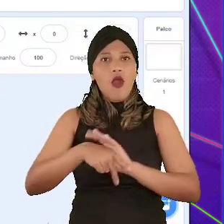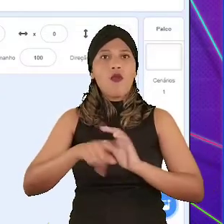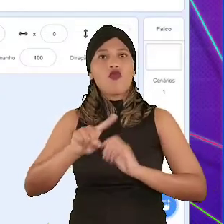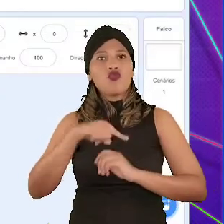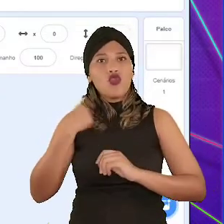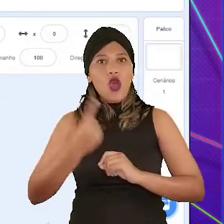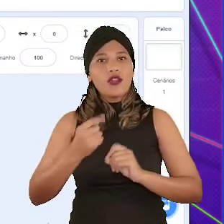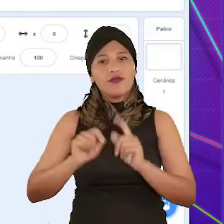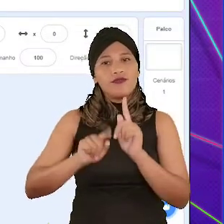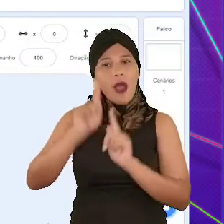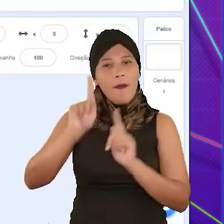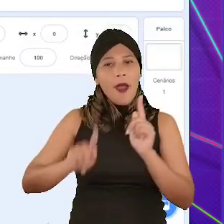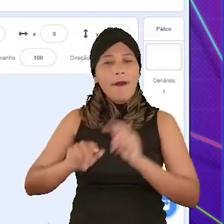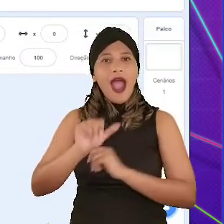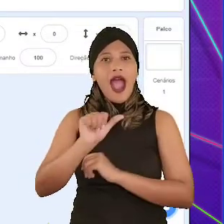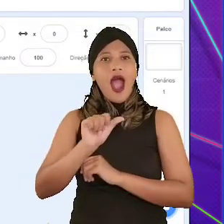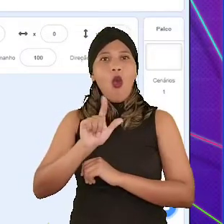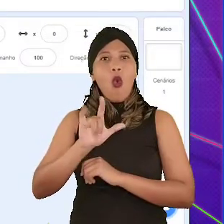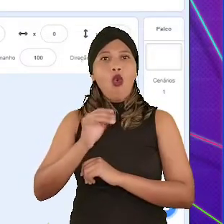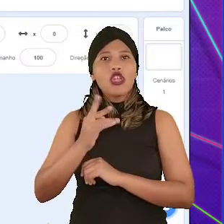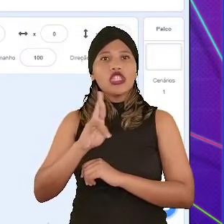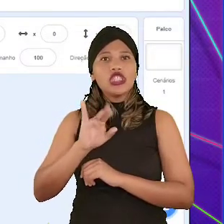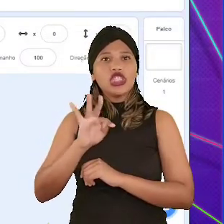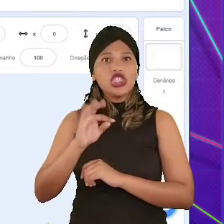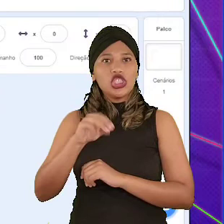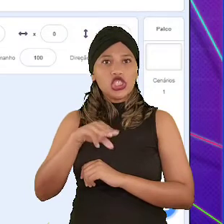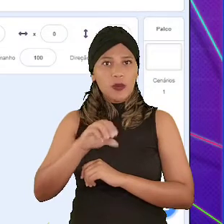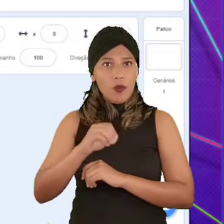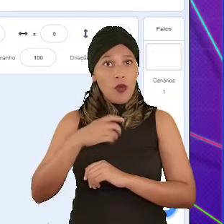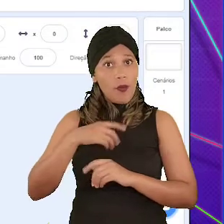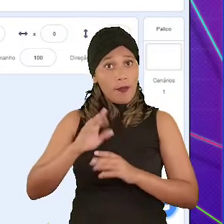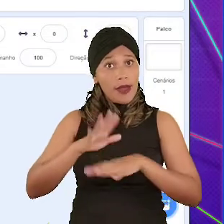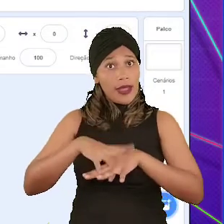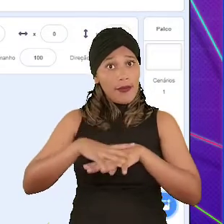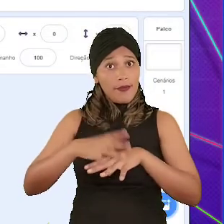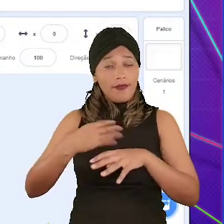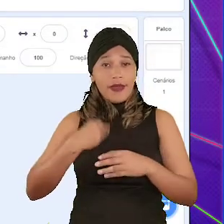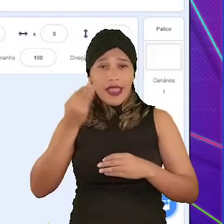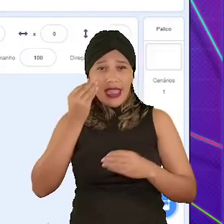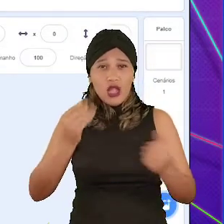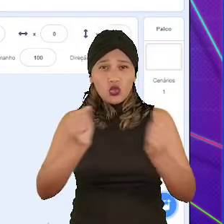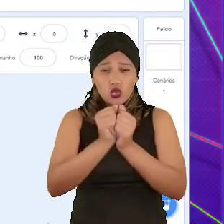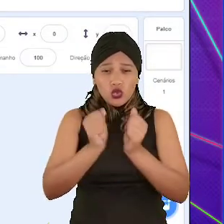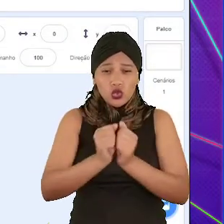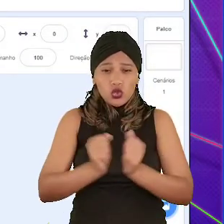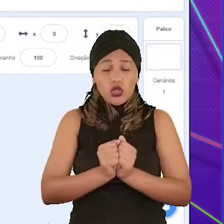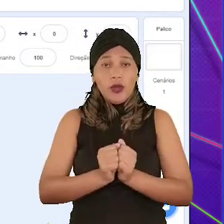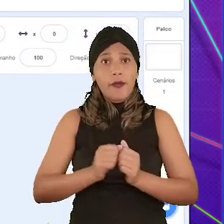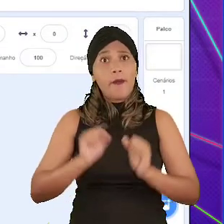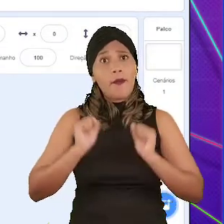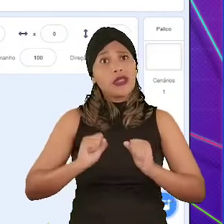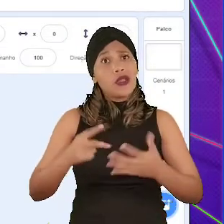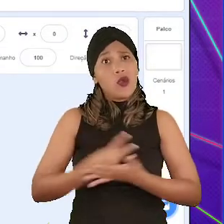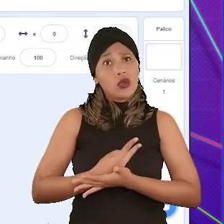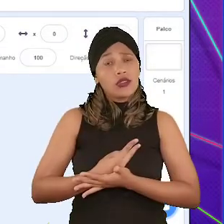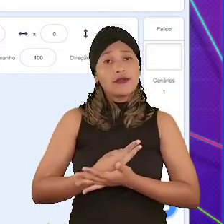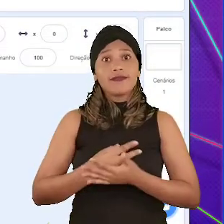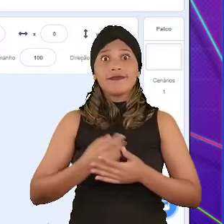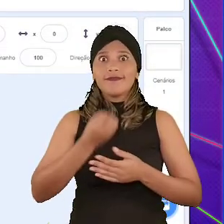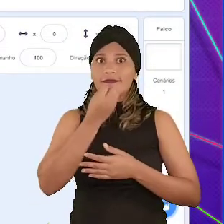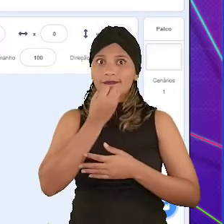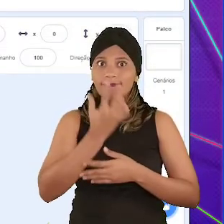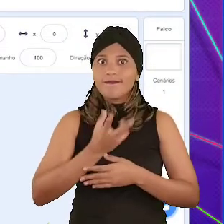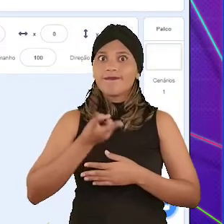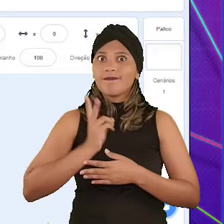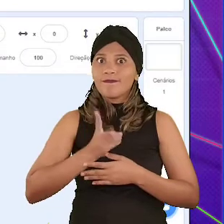funcionamento dos nossos algoritmos agora então se a gente pegar um desses blocos e tentar juntar com outro pode ser que alguma coisa